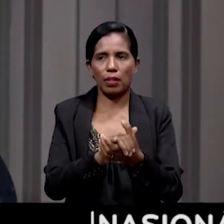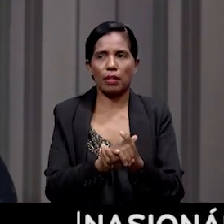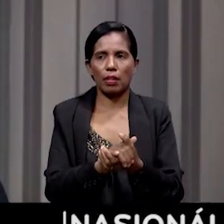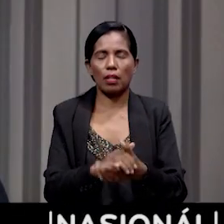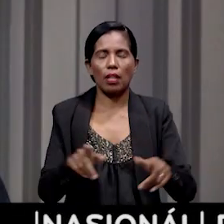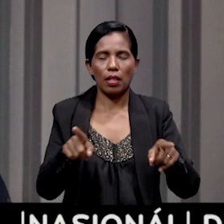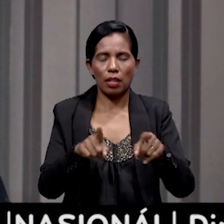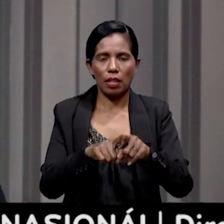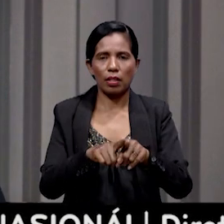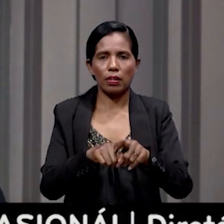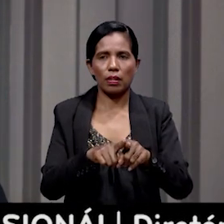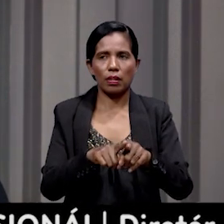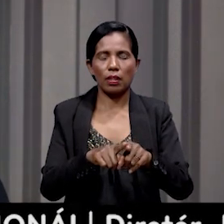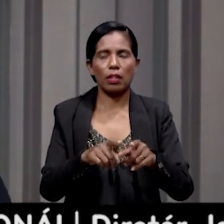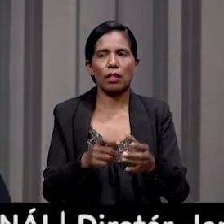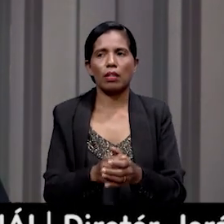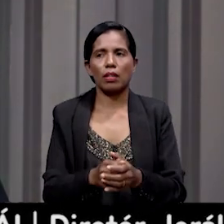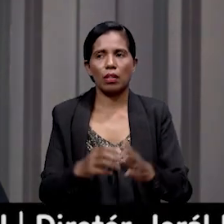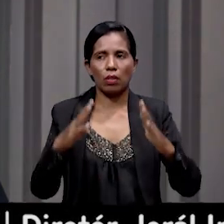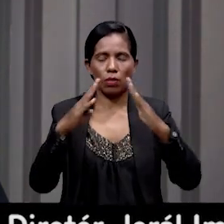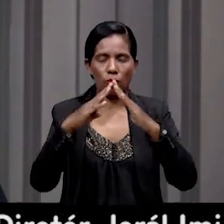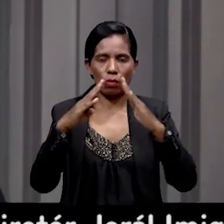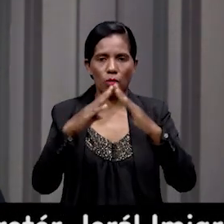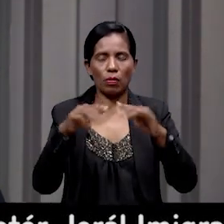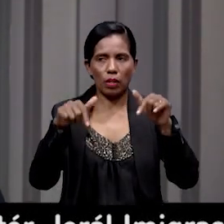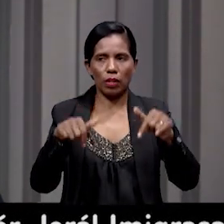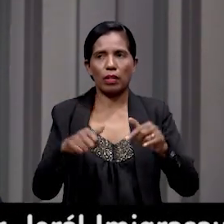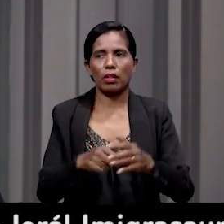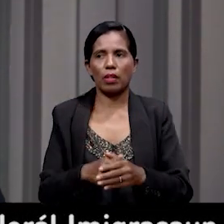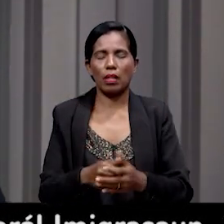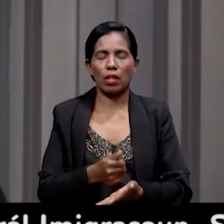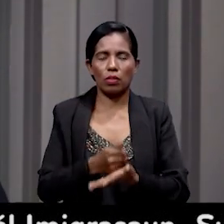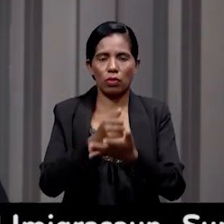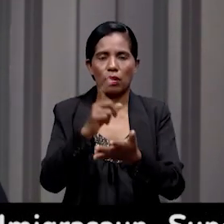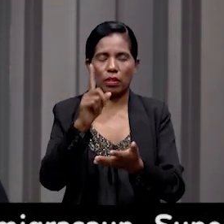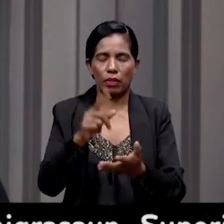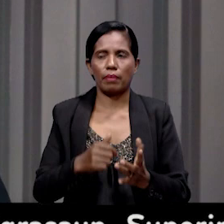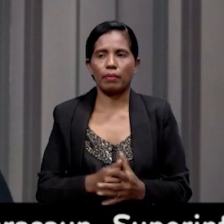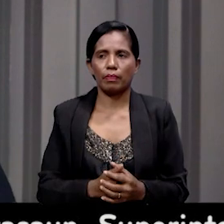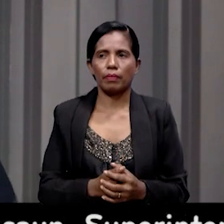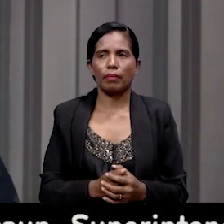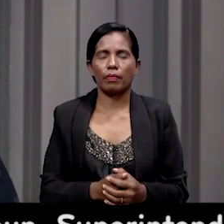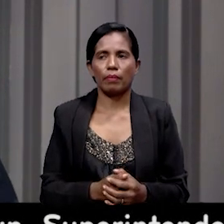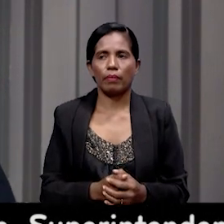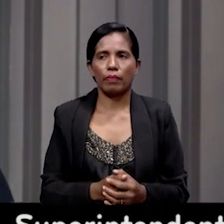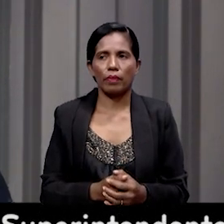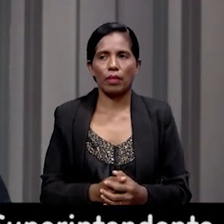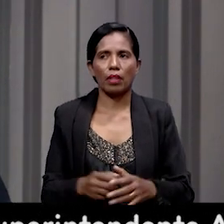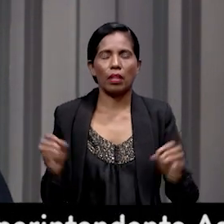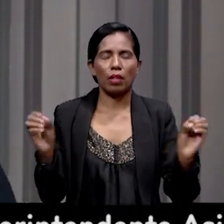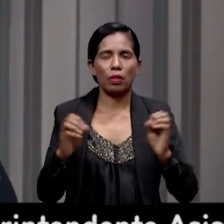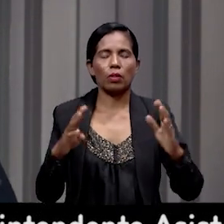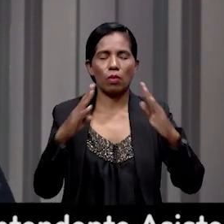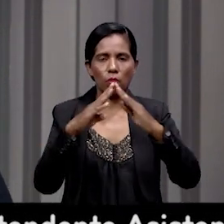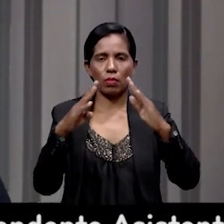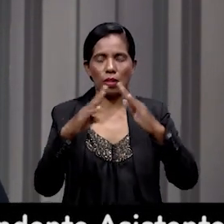fundasan. Uma ne mahon, mahon ida de. La os uma ida nebe